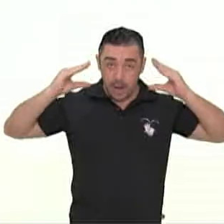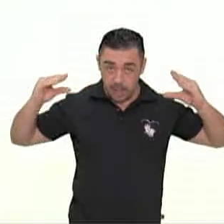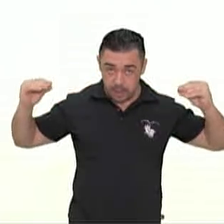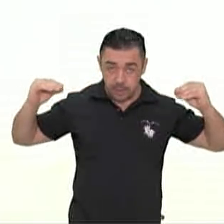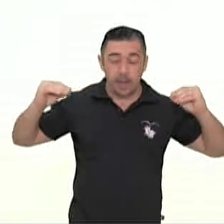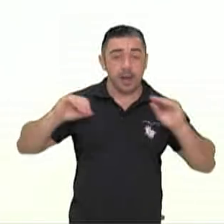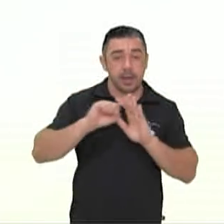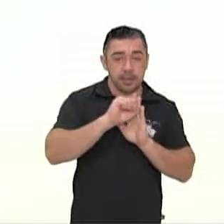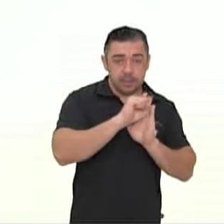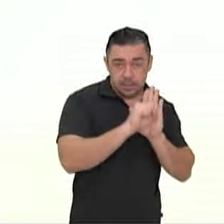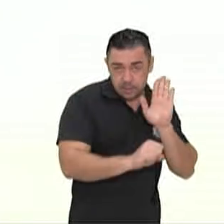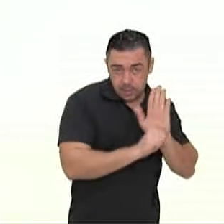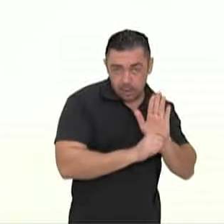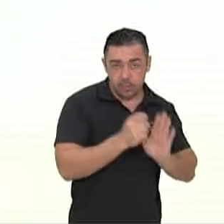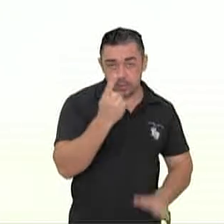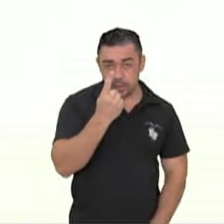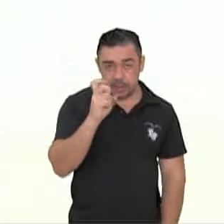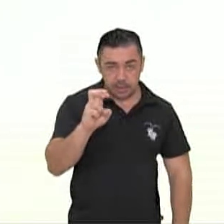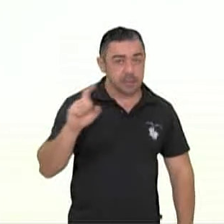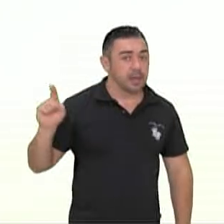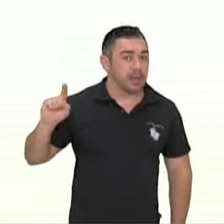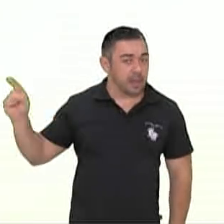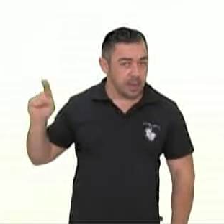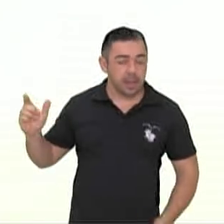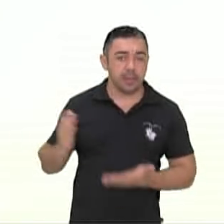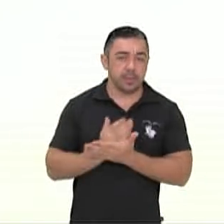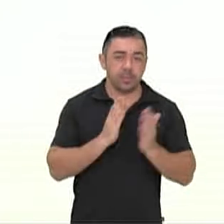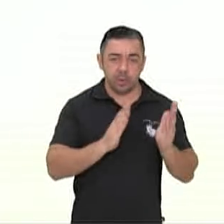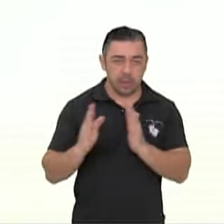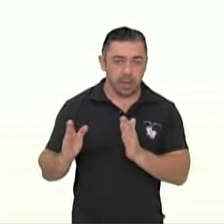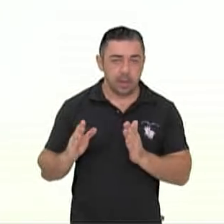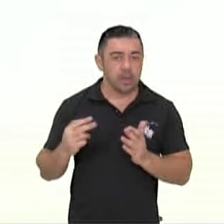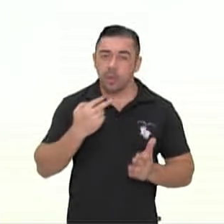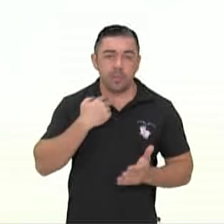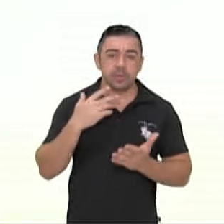mostra as bibliotecas que eram muito comuns no período feudal, no período